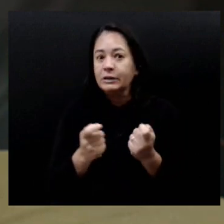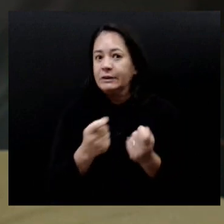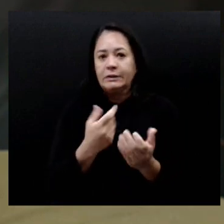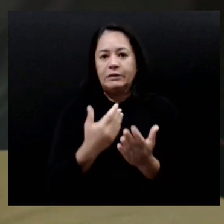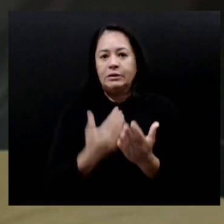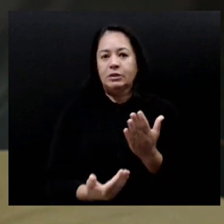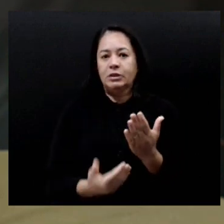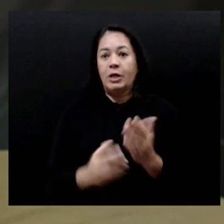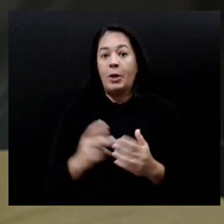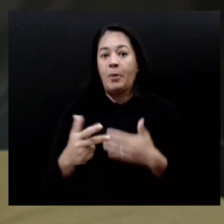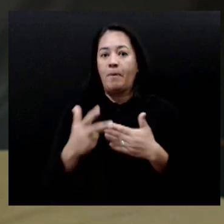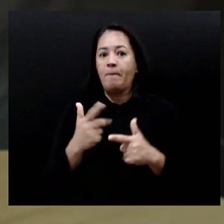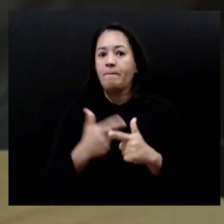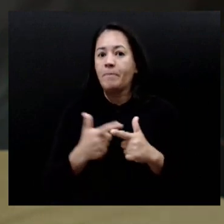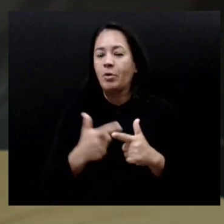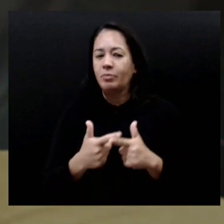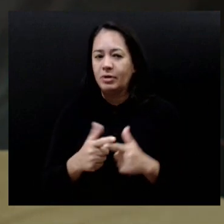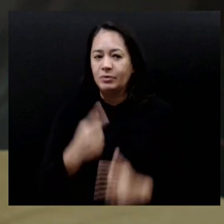problemas?